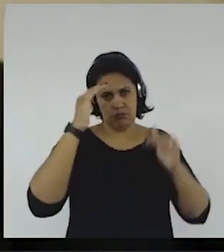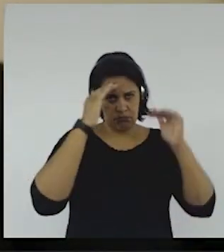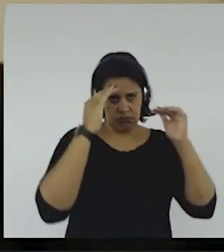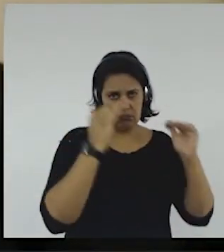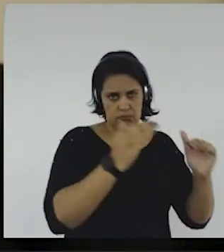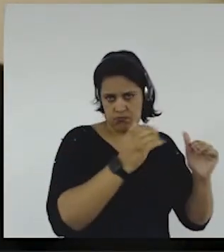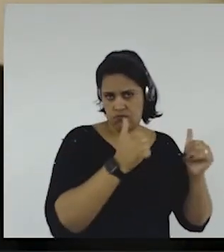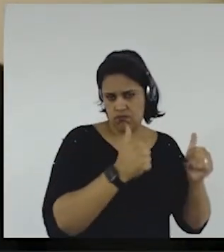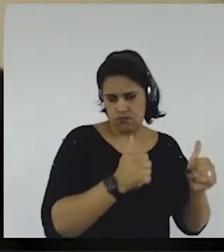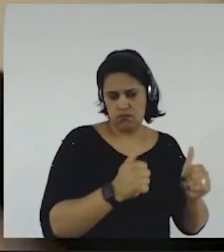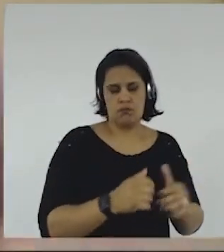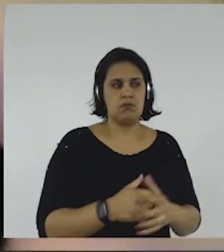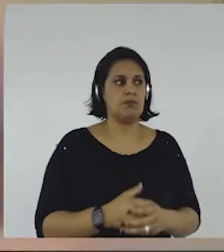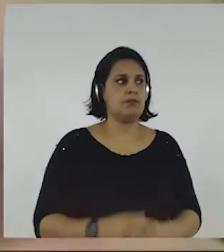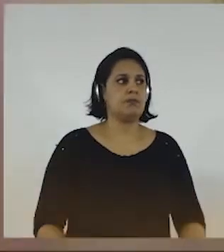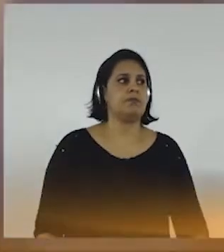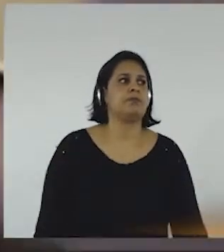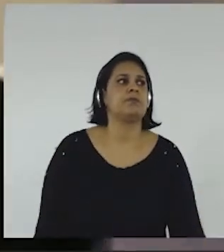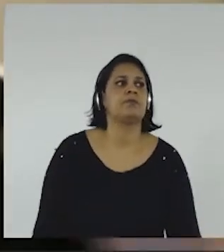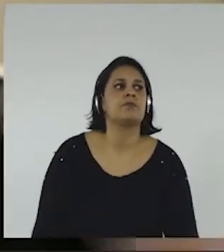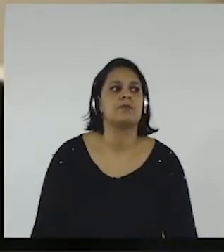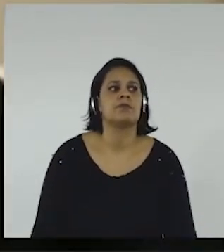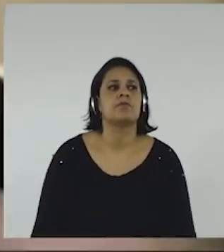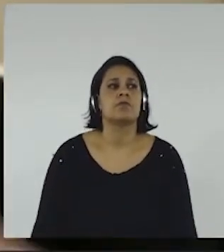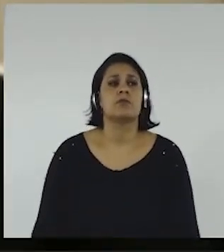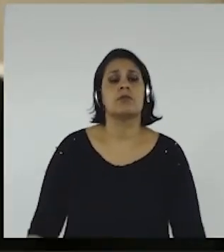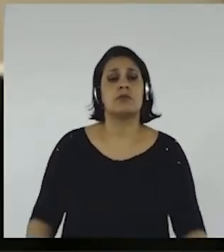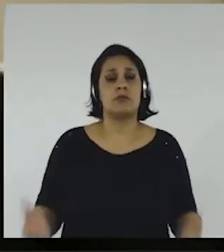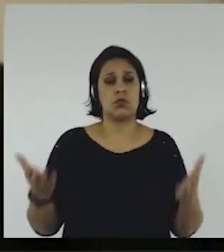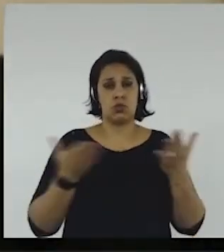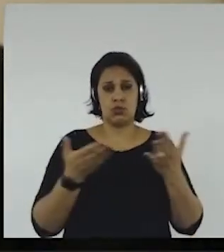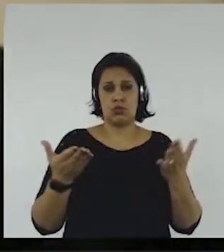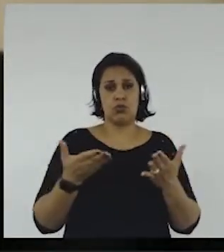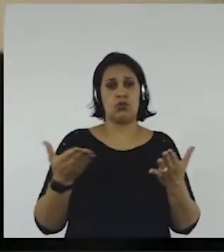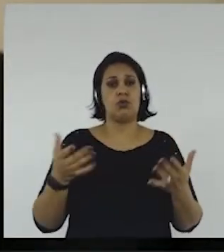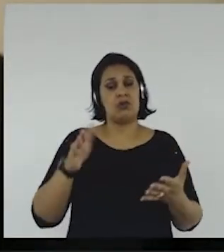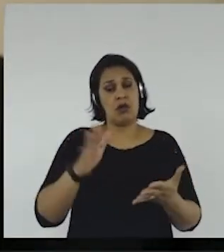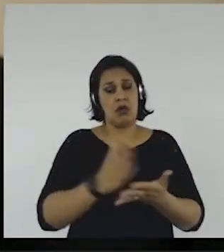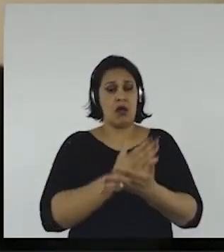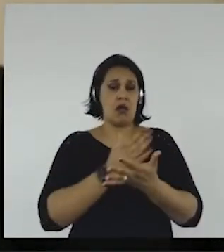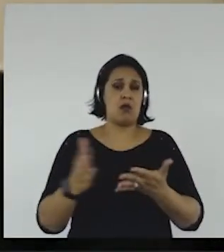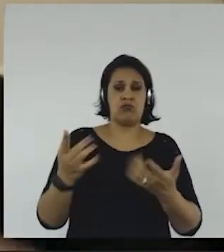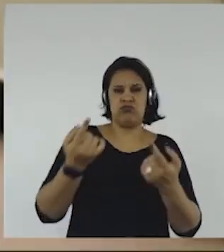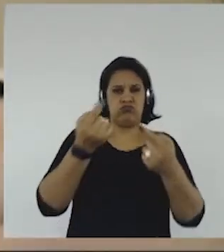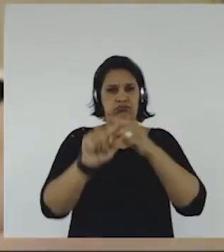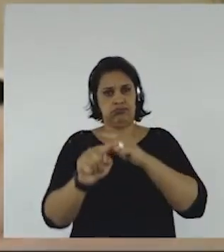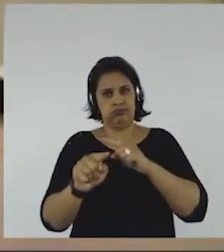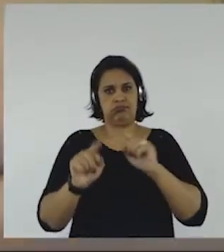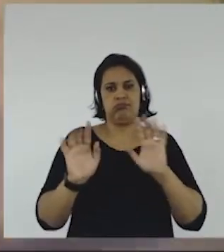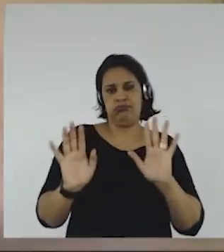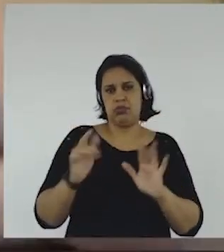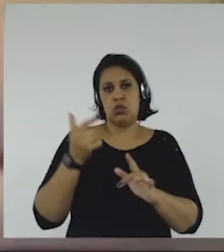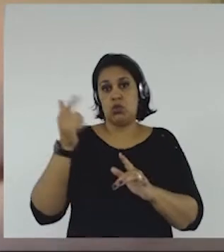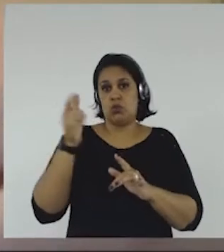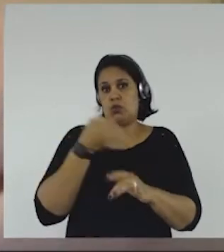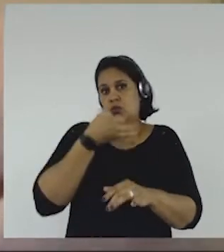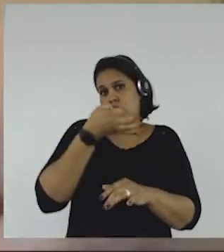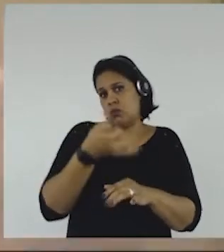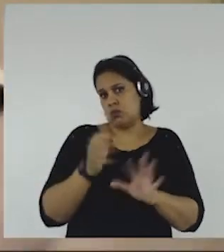é, hoje, uma unanimidade. Ela compartilha com outra opinião